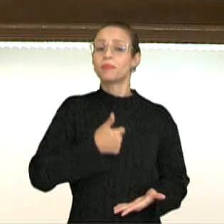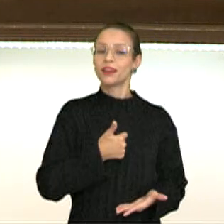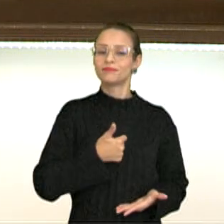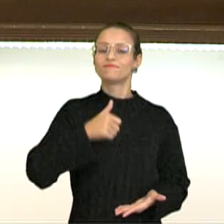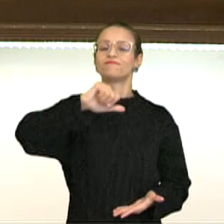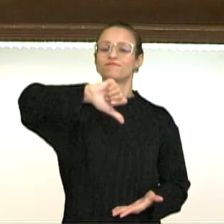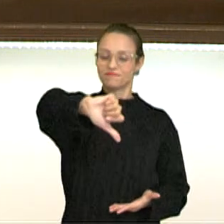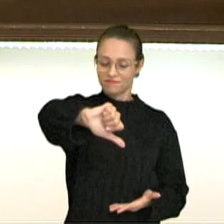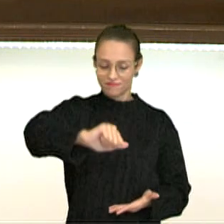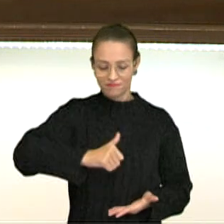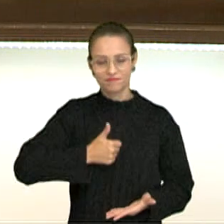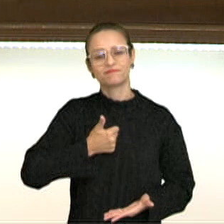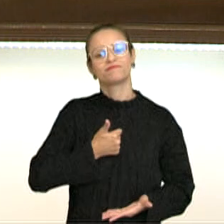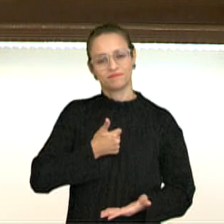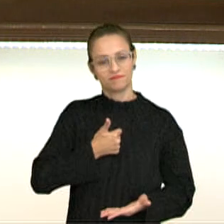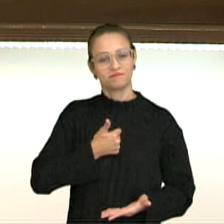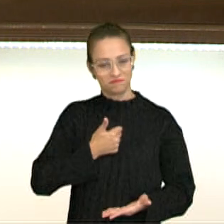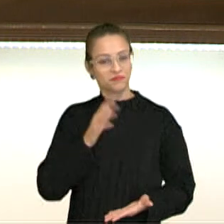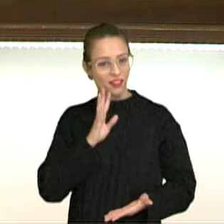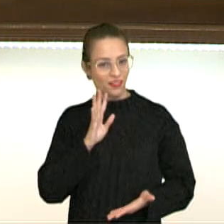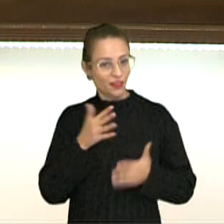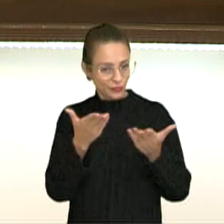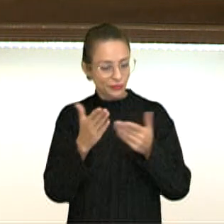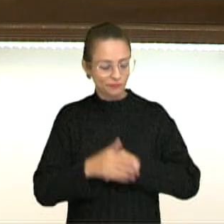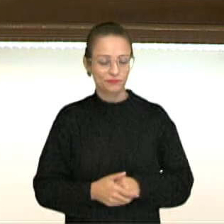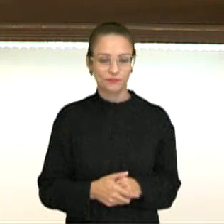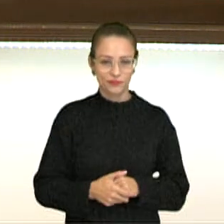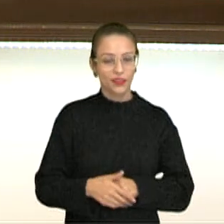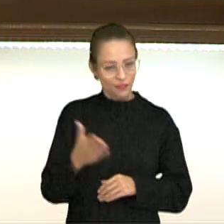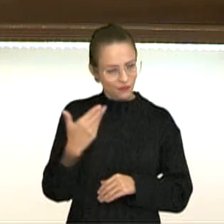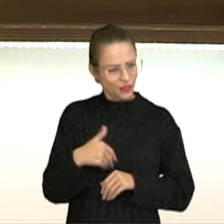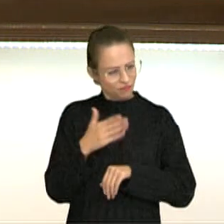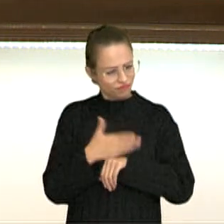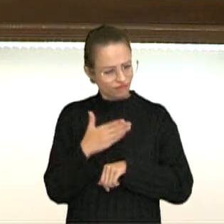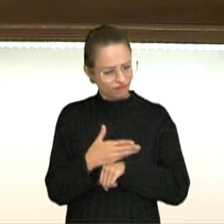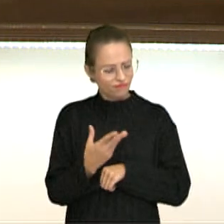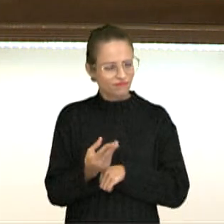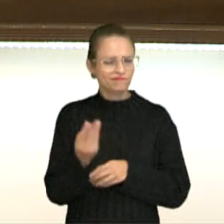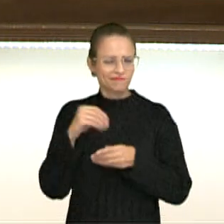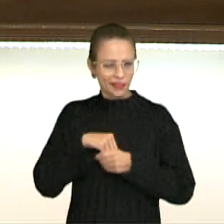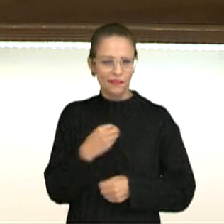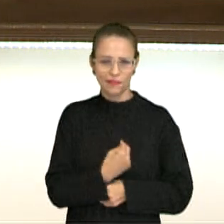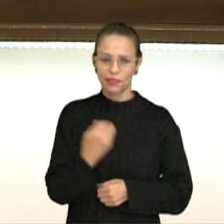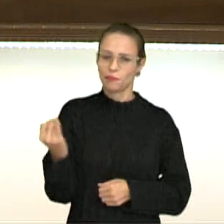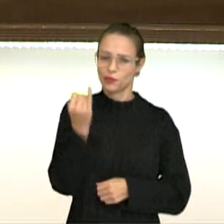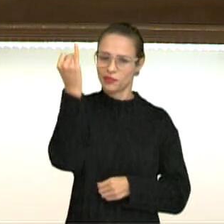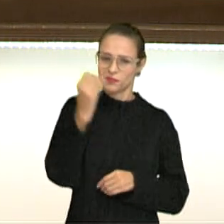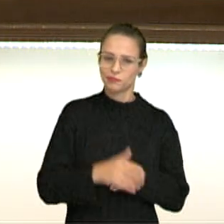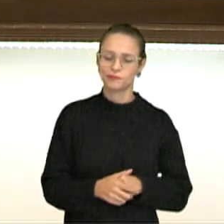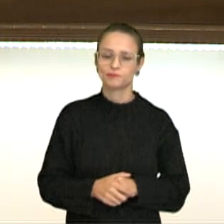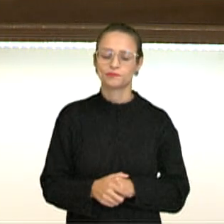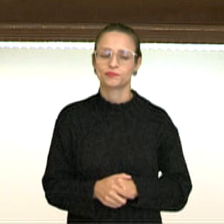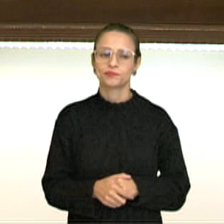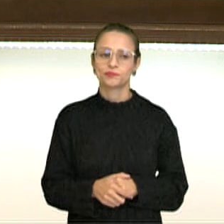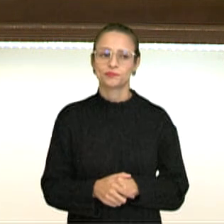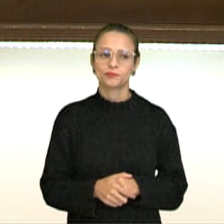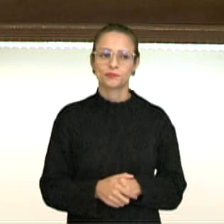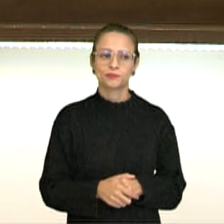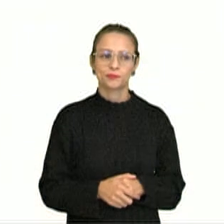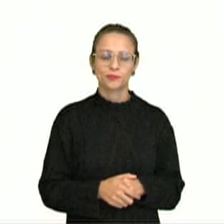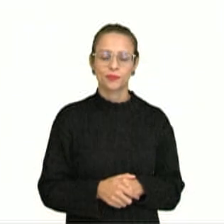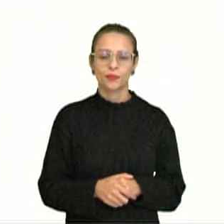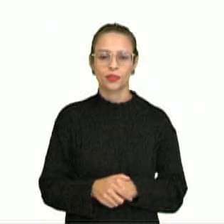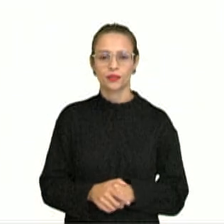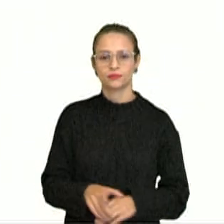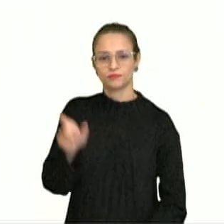é ser resiliente. Palavra legal, né? Vamos trazer ela para a nossa vida? Acho importante. Ser